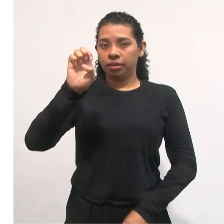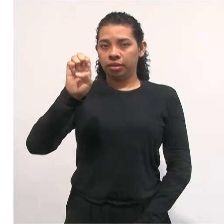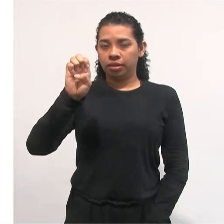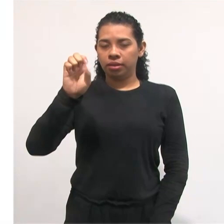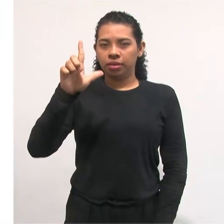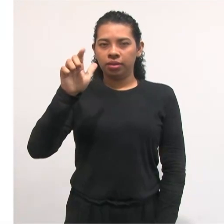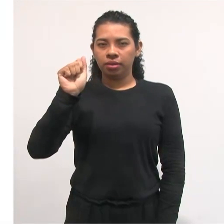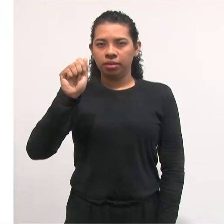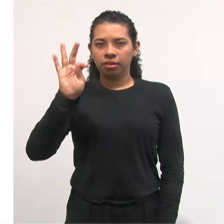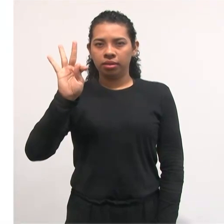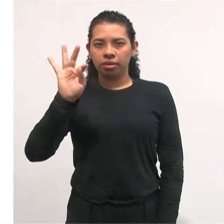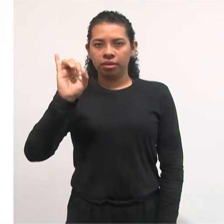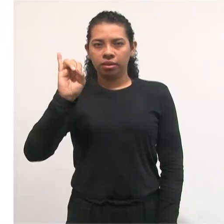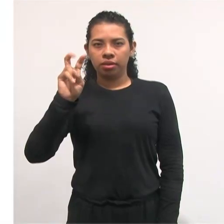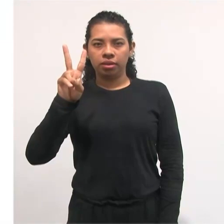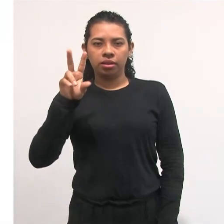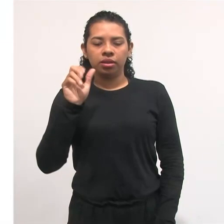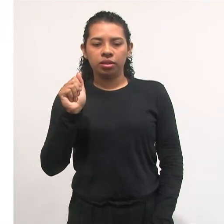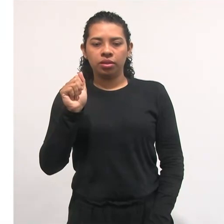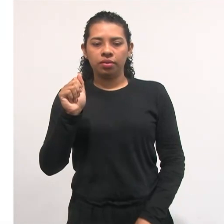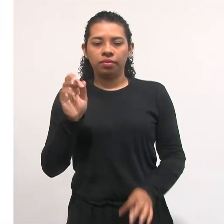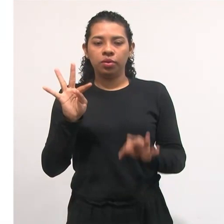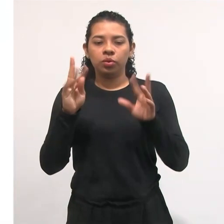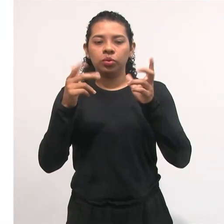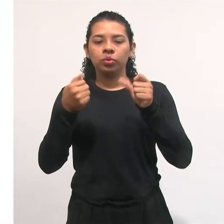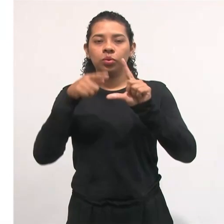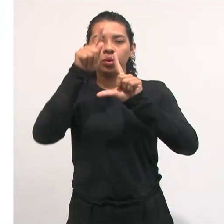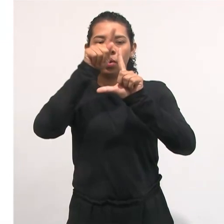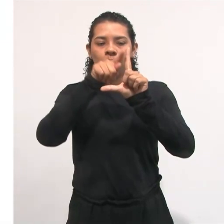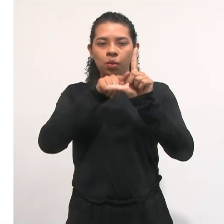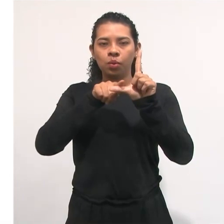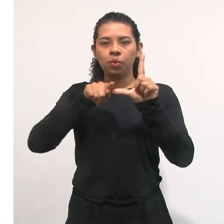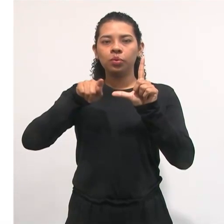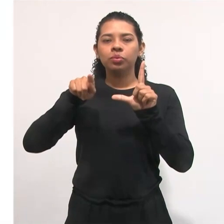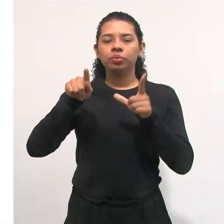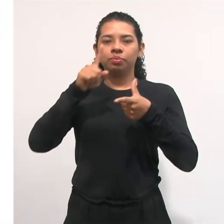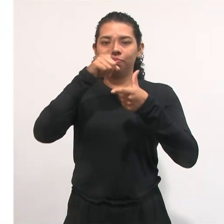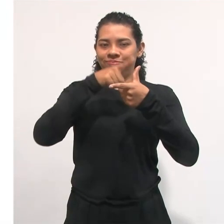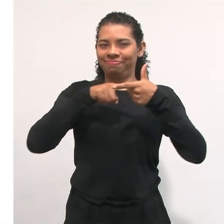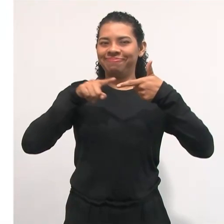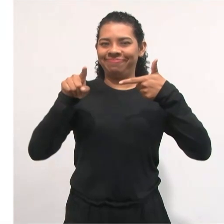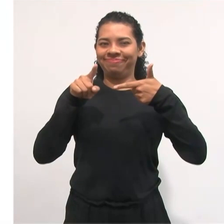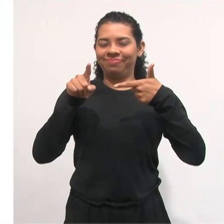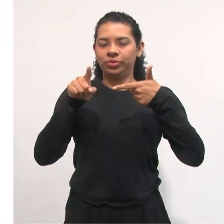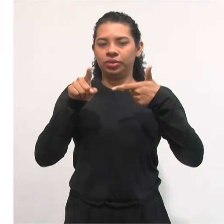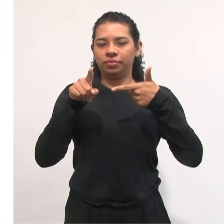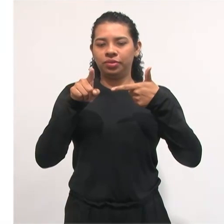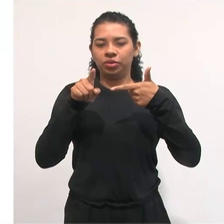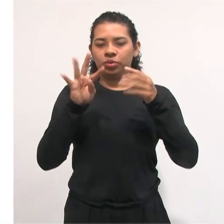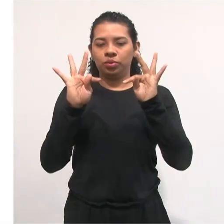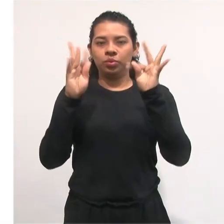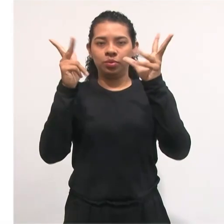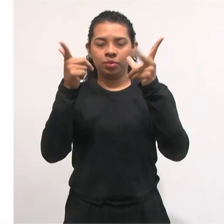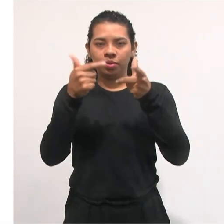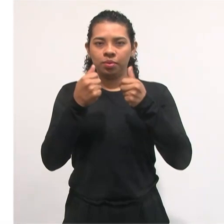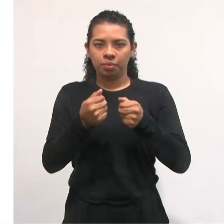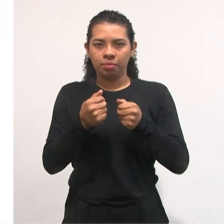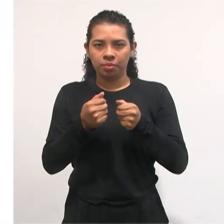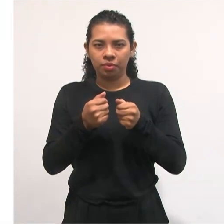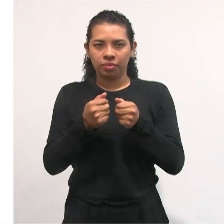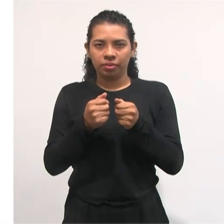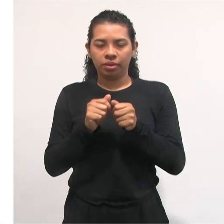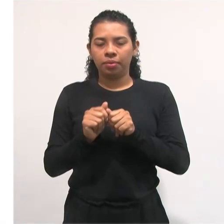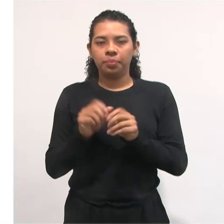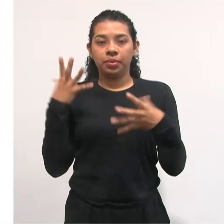anterior, dividido pela frequência total, ok? Essa é a equaçãozinha que a gente calcula a